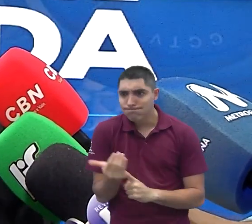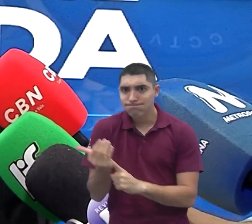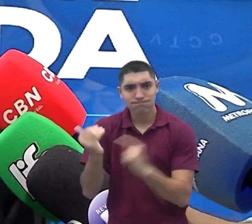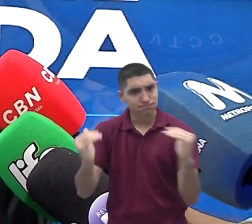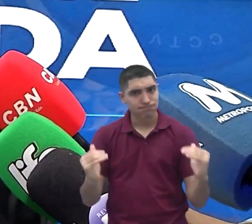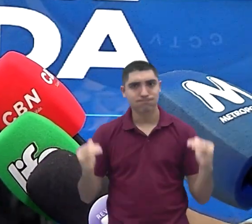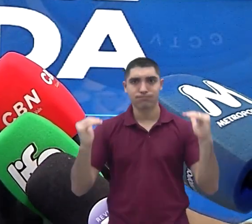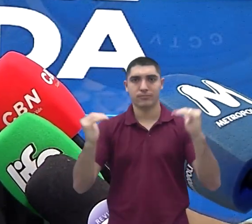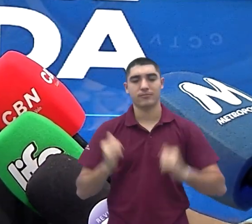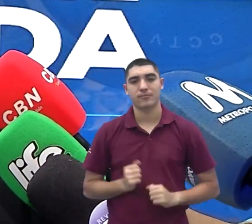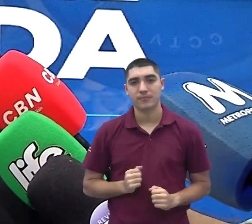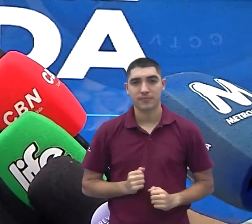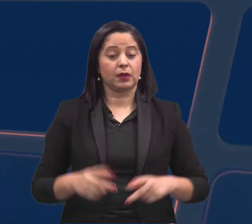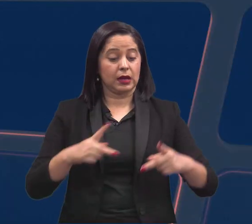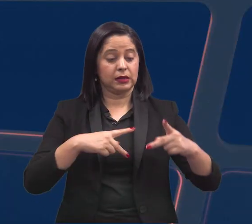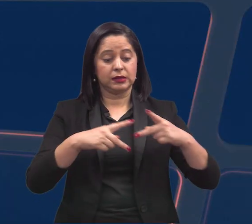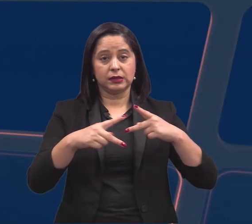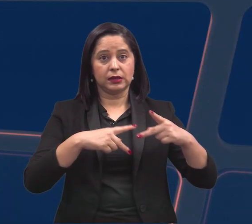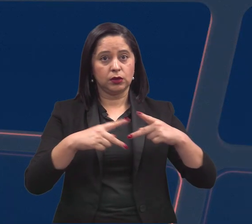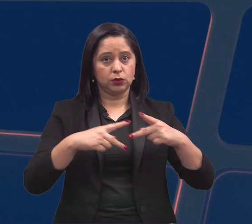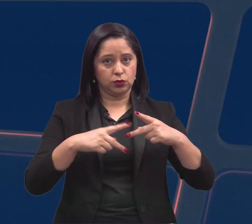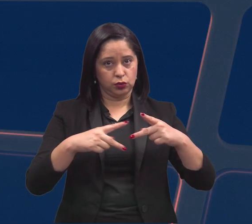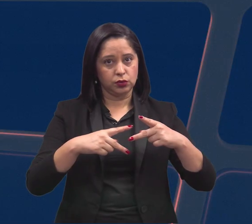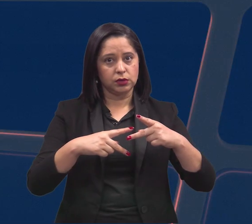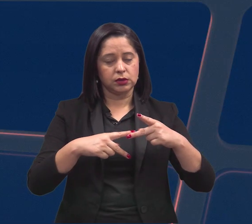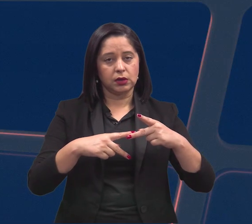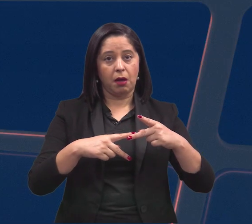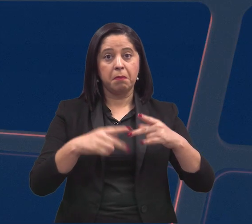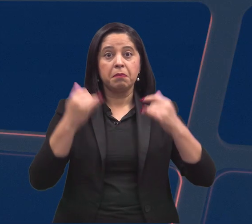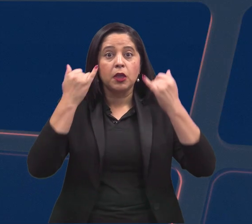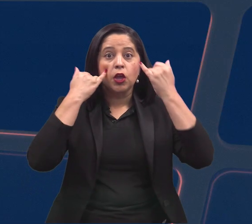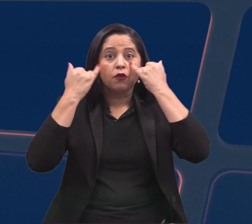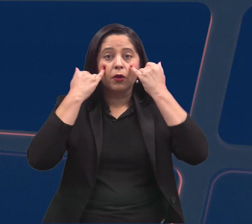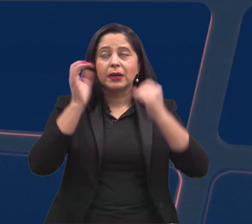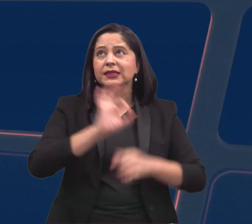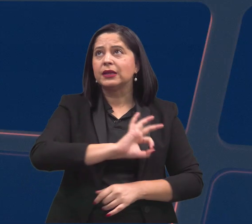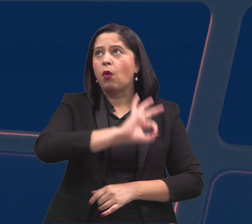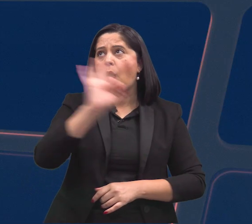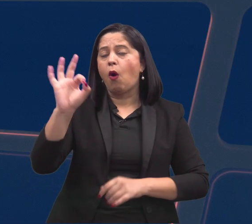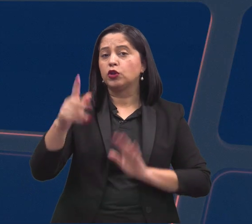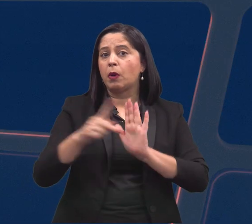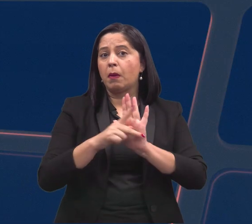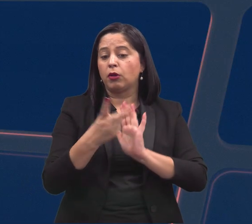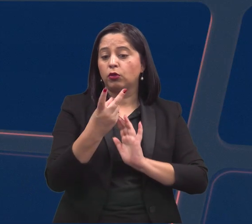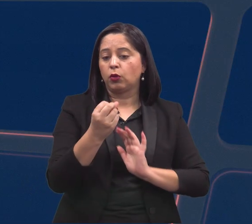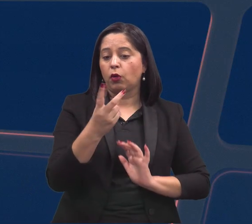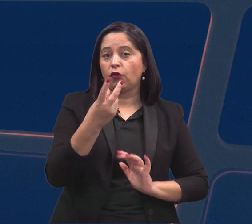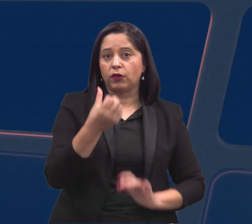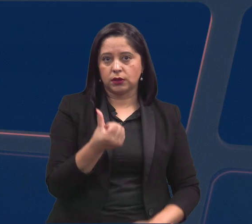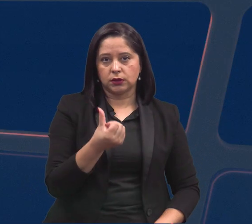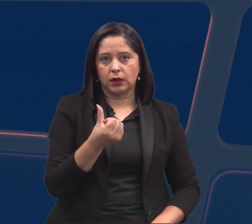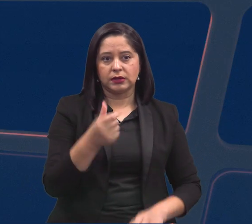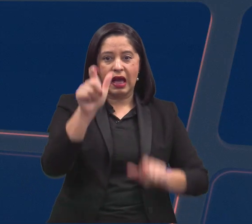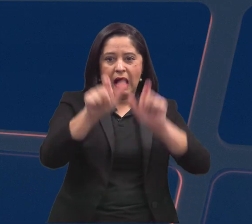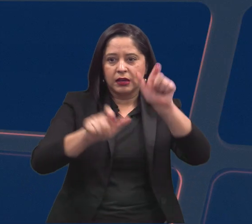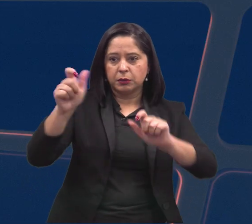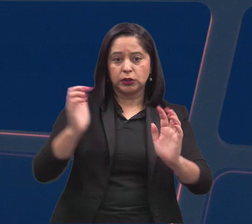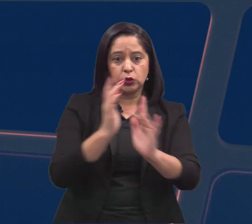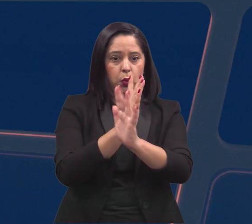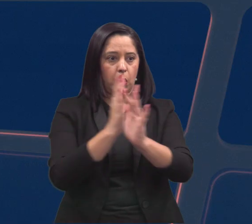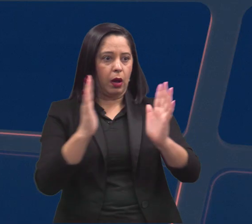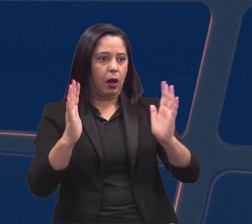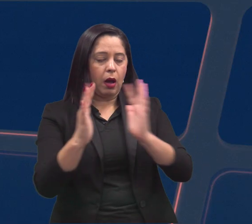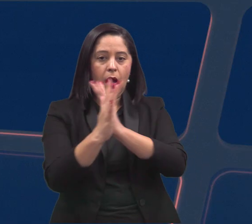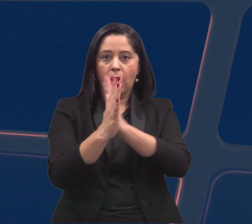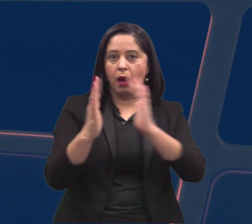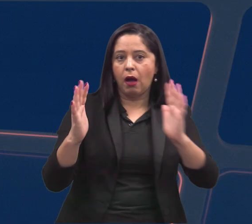outra forma. Então, e é isso que vem acontecendo. São José dos Campos começa 2026 com uma notícia positiva para quem circula pelas ruas